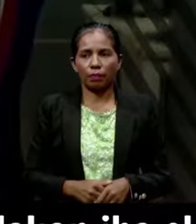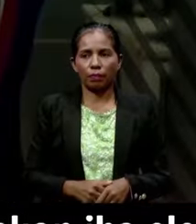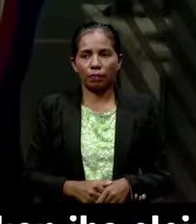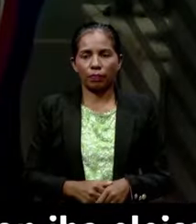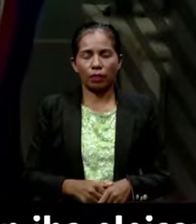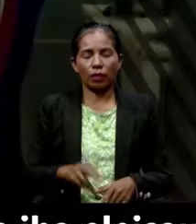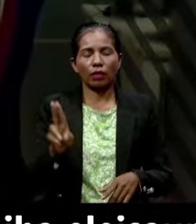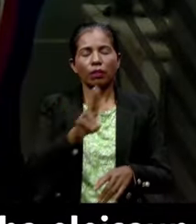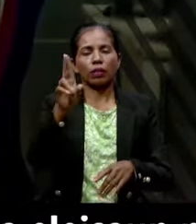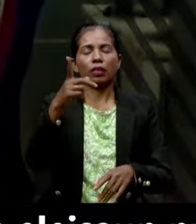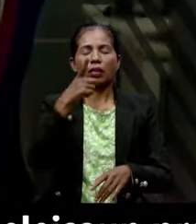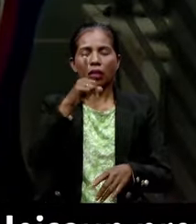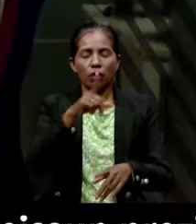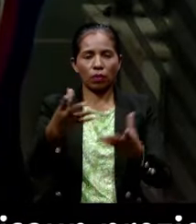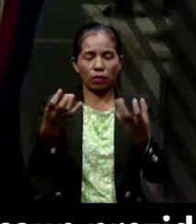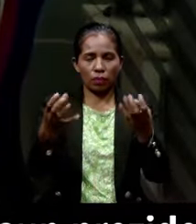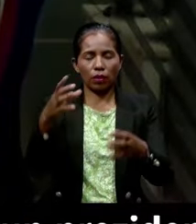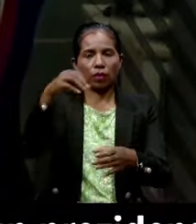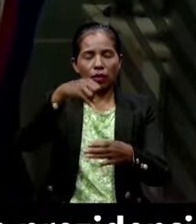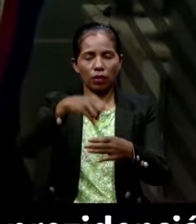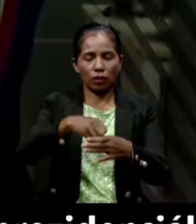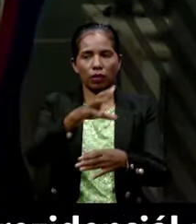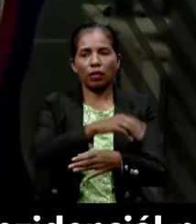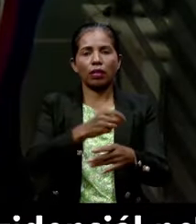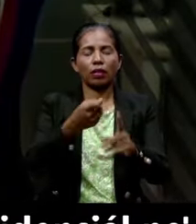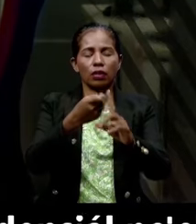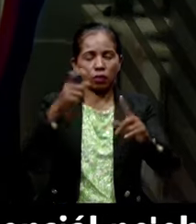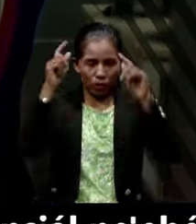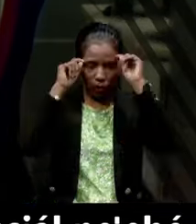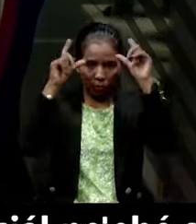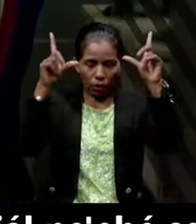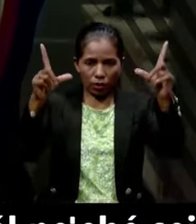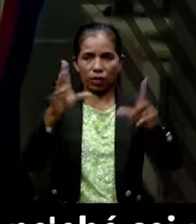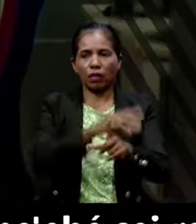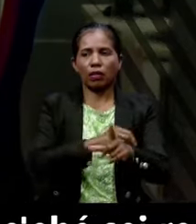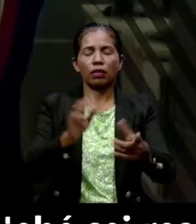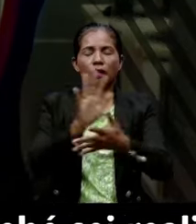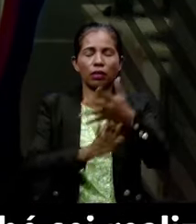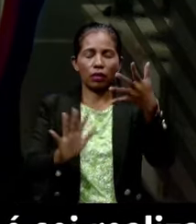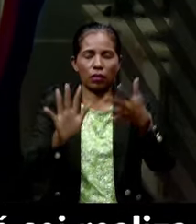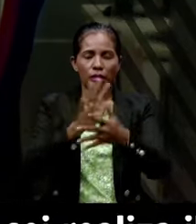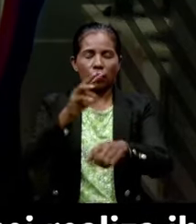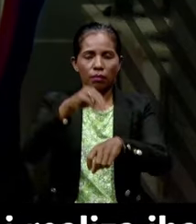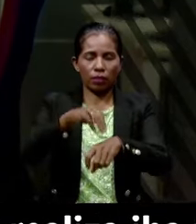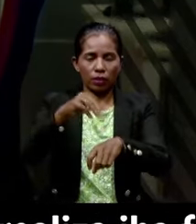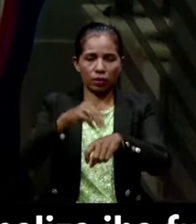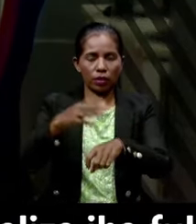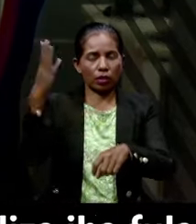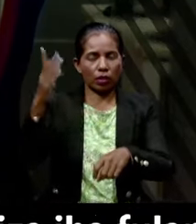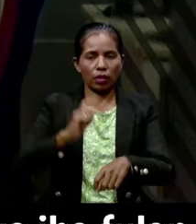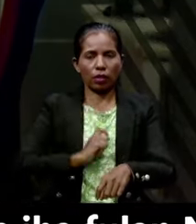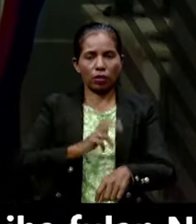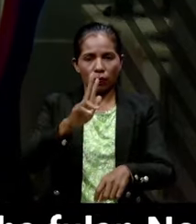se usa a língua Oyoen, inclui Lia Inambalum, Rússia Timor-Leste, durante a celebração missa e a santuário Tacitolo.